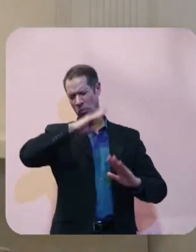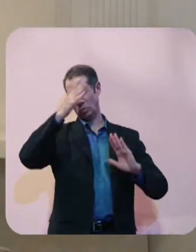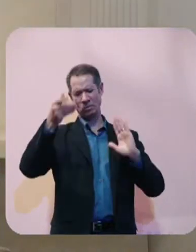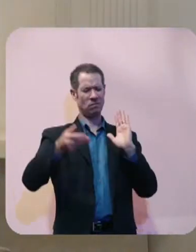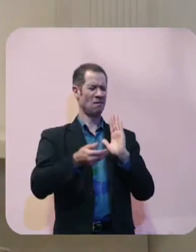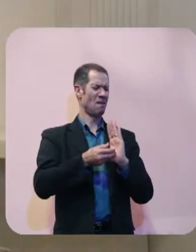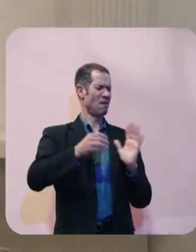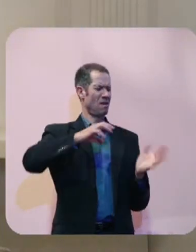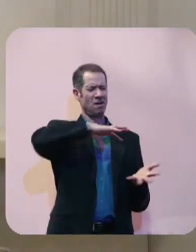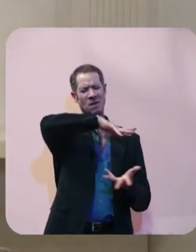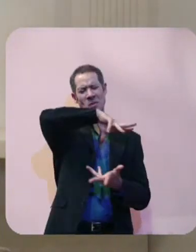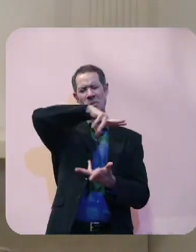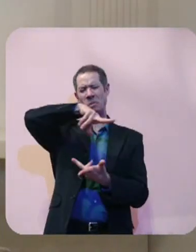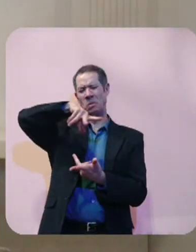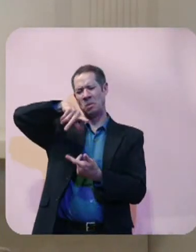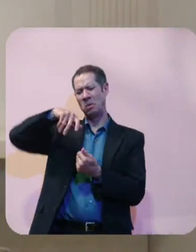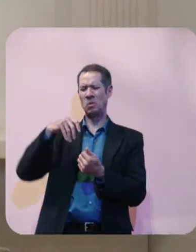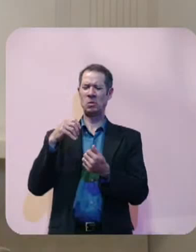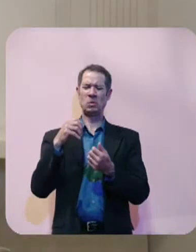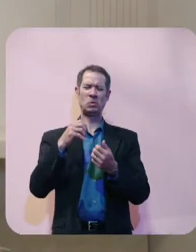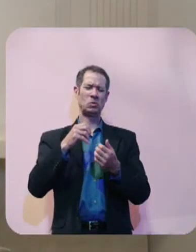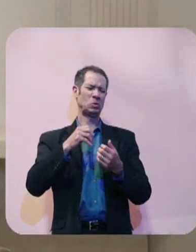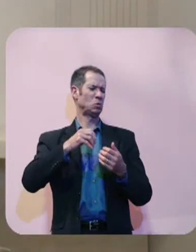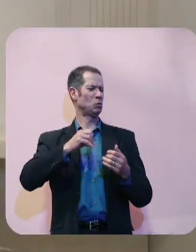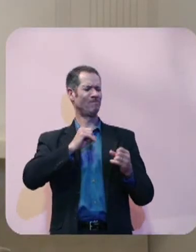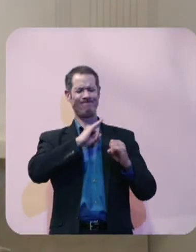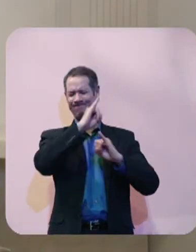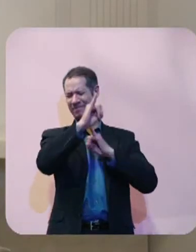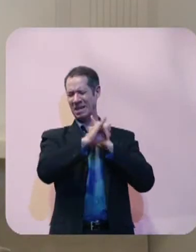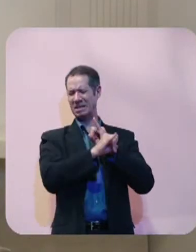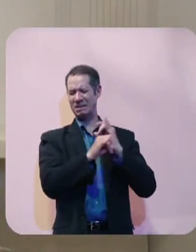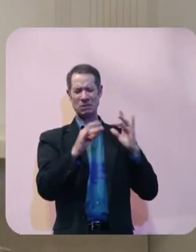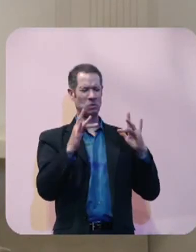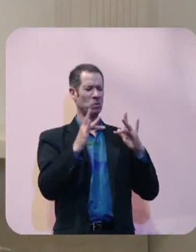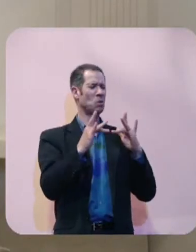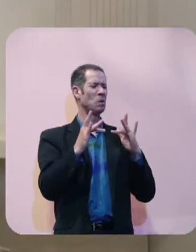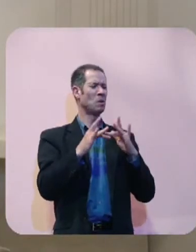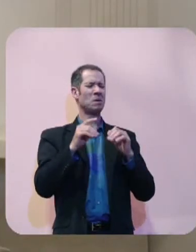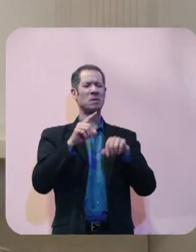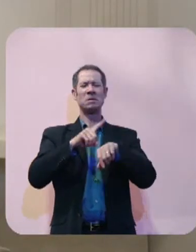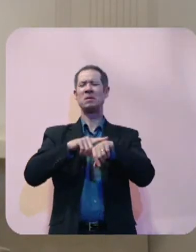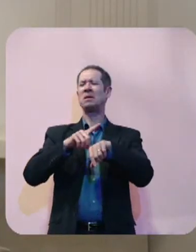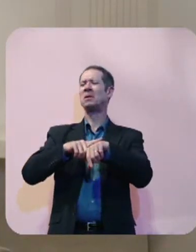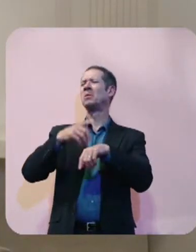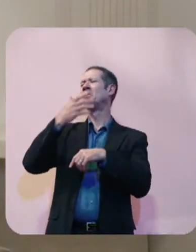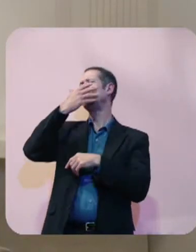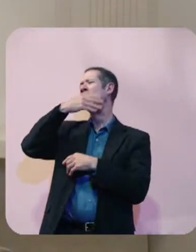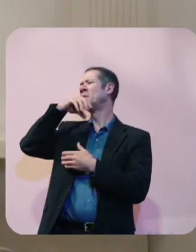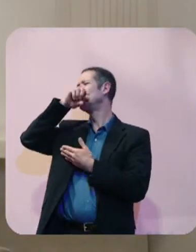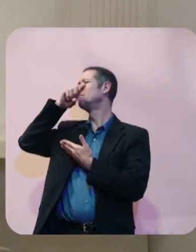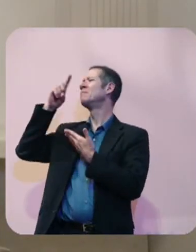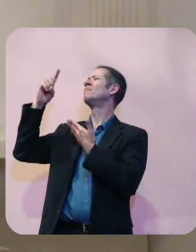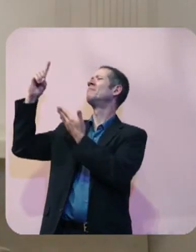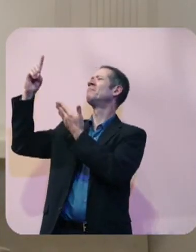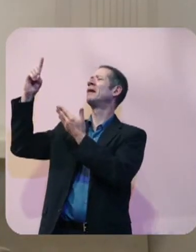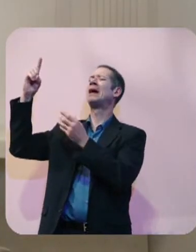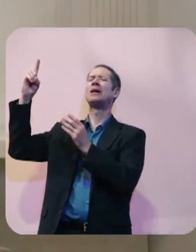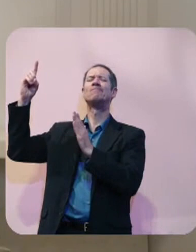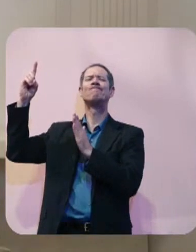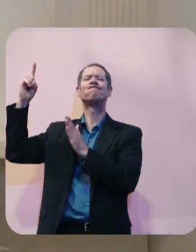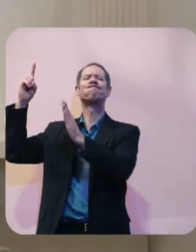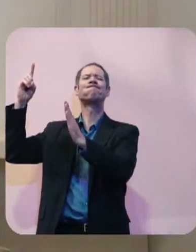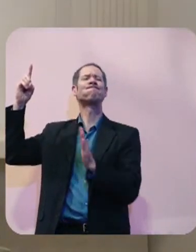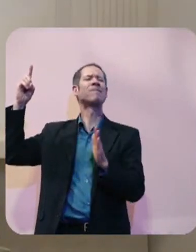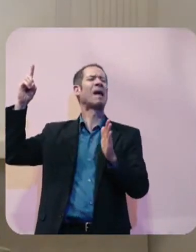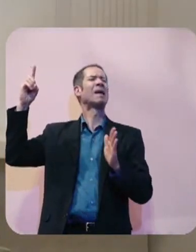do mundo inteiro via internet. E nessa hora, Pai, onde quer que eles estejam,